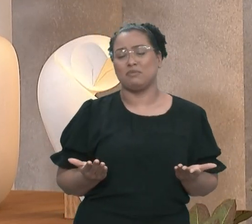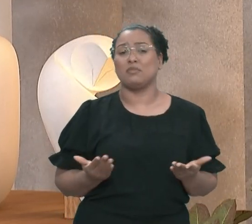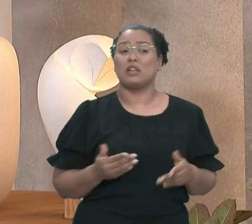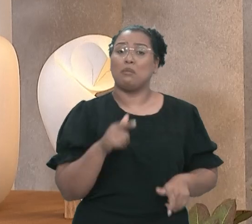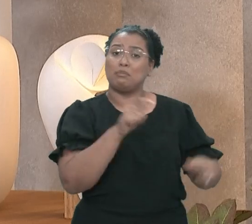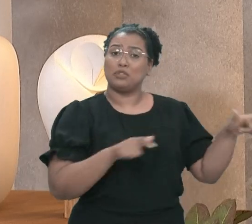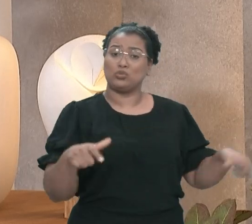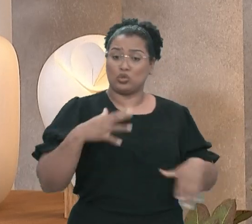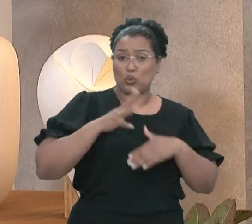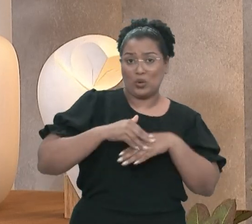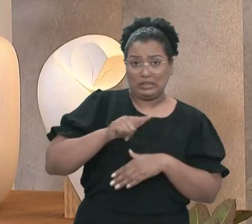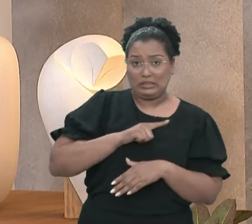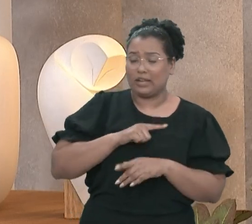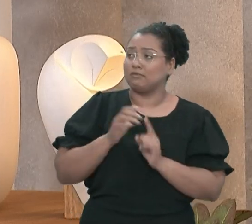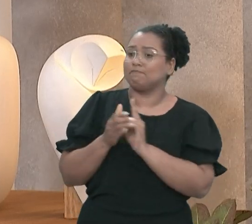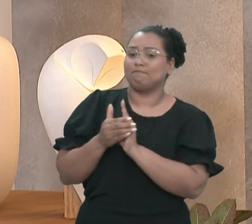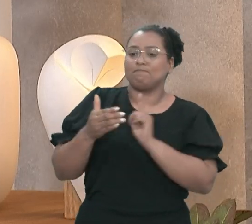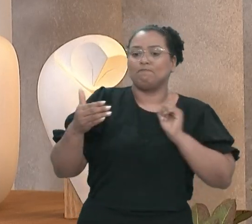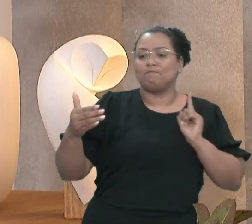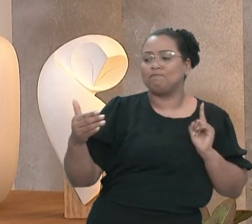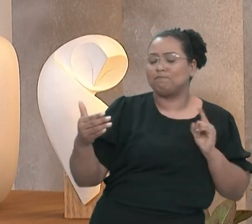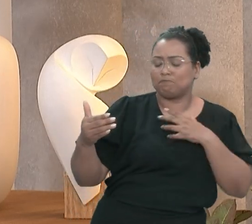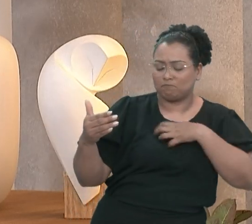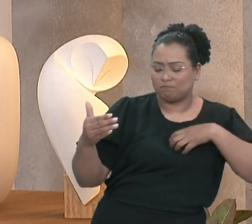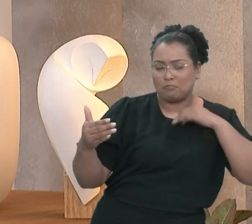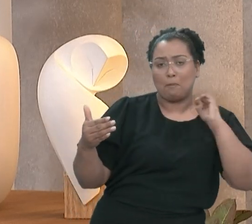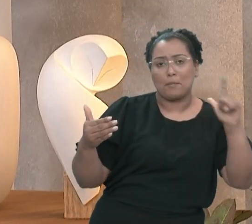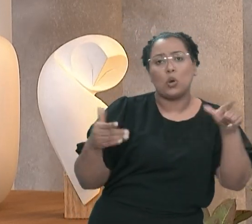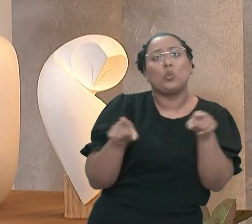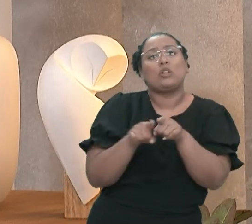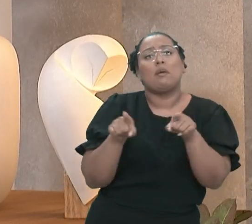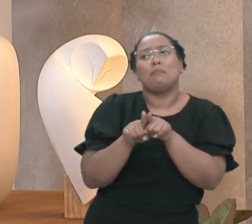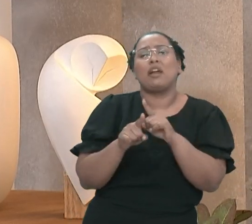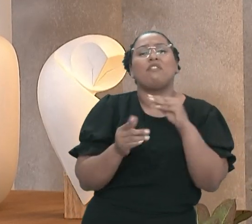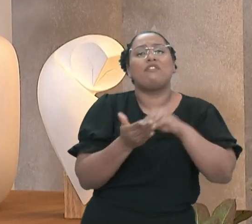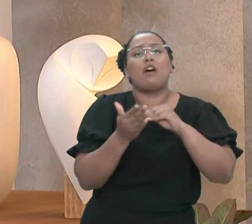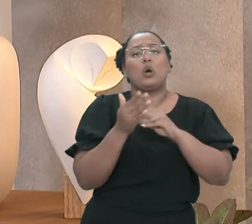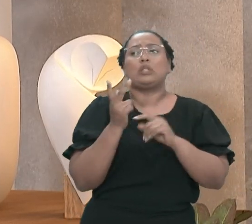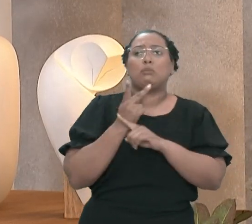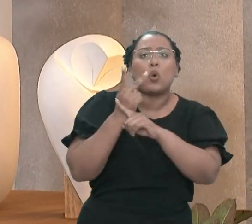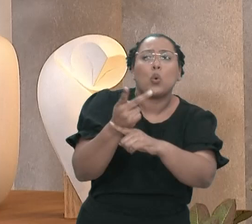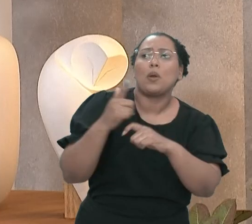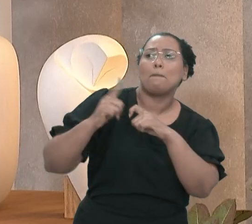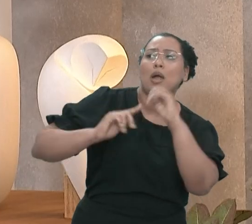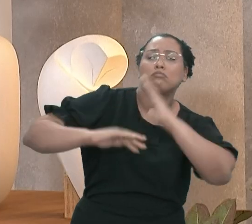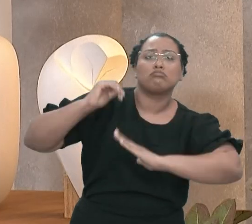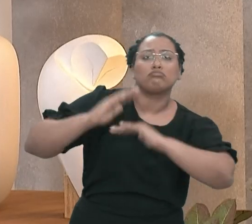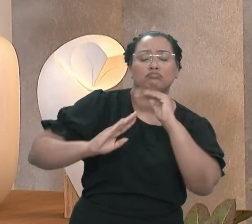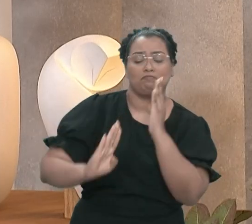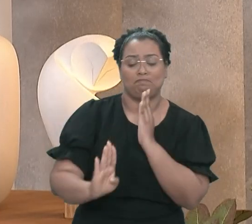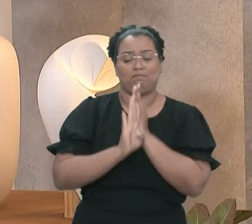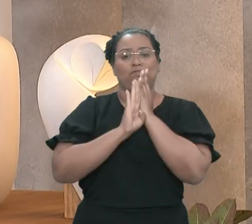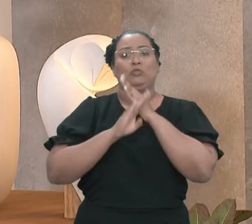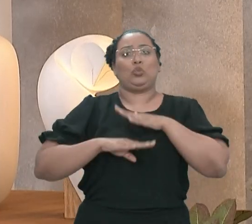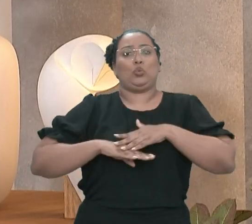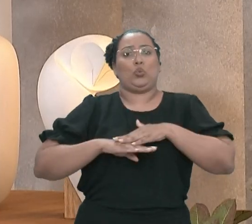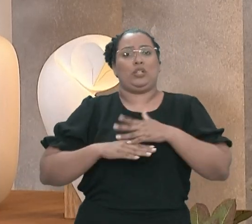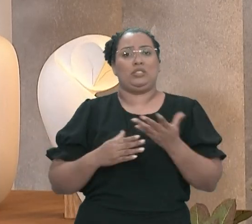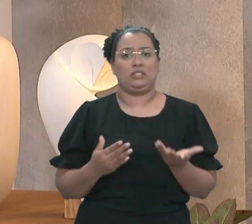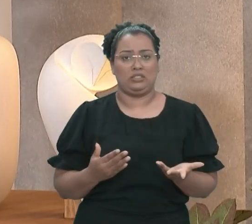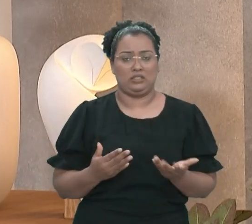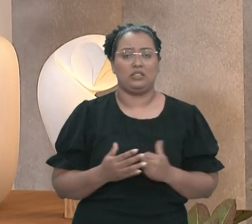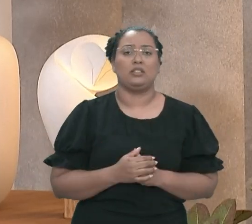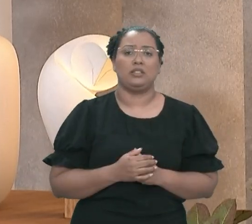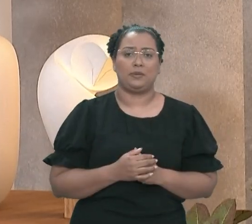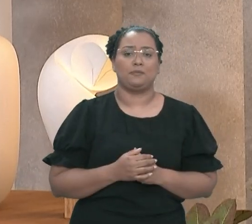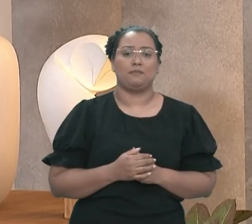excluída, mas também isso atrasa a busca pelo diagnóstico correto e também pelo tratamento. Depois, já